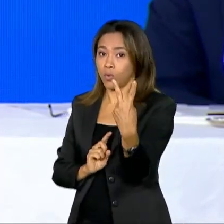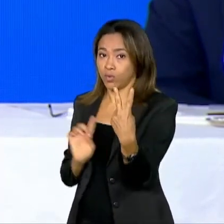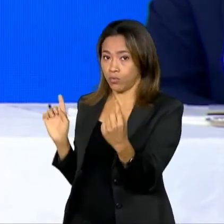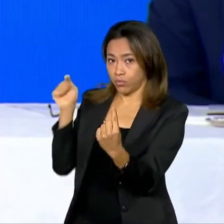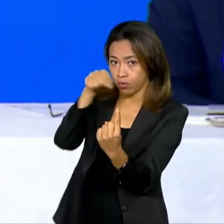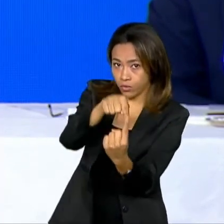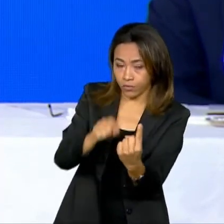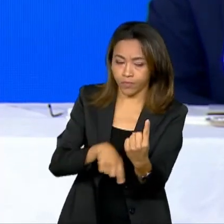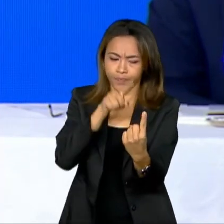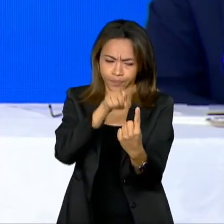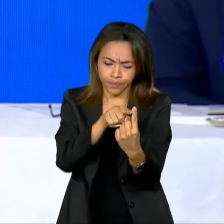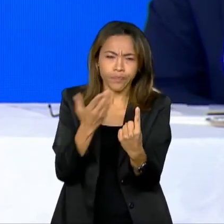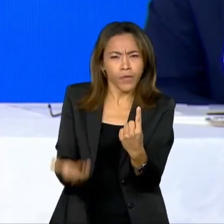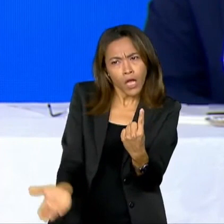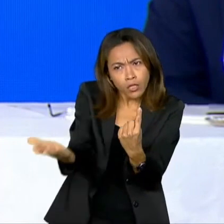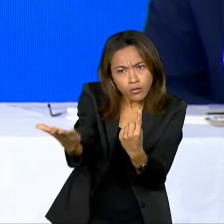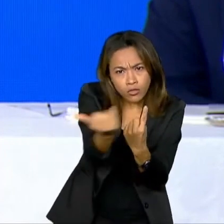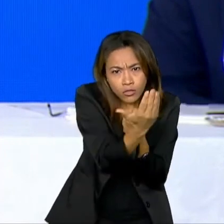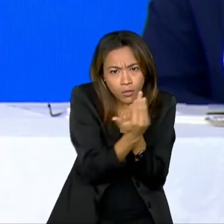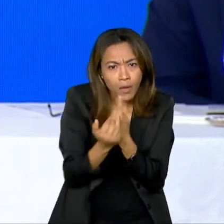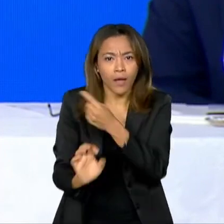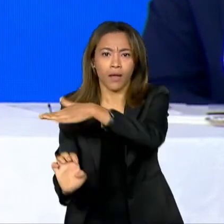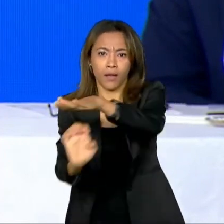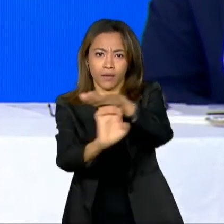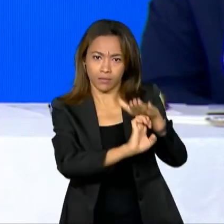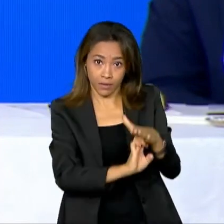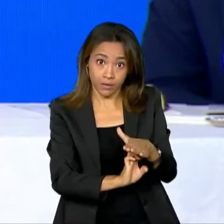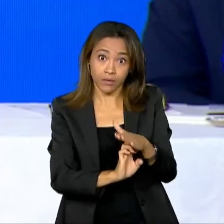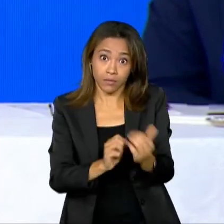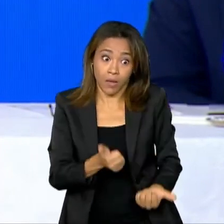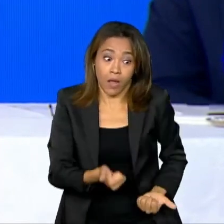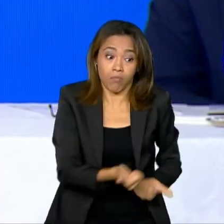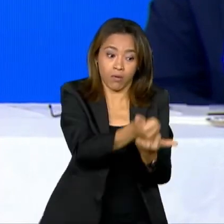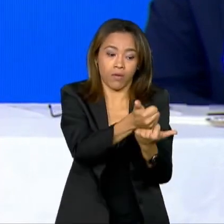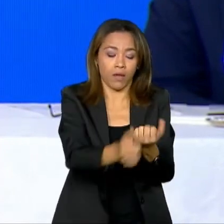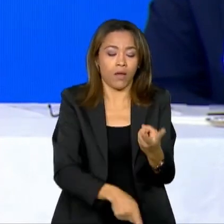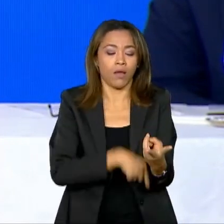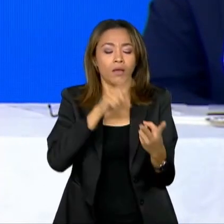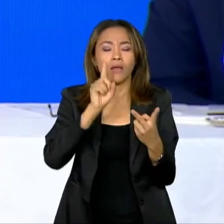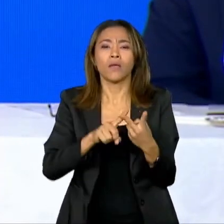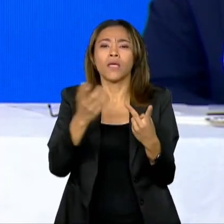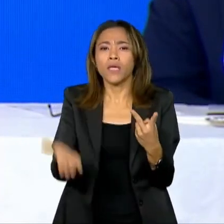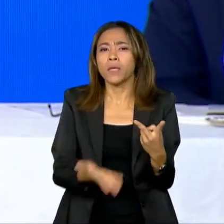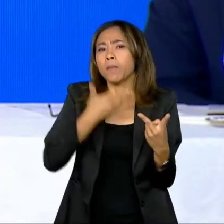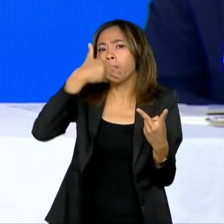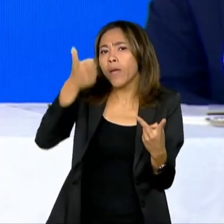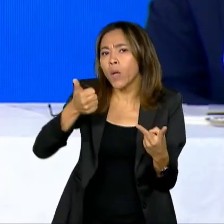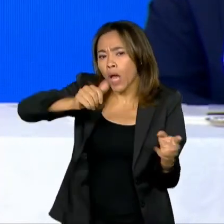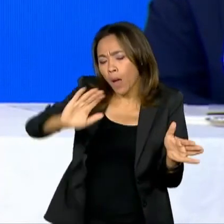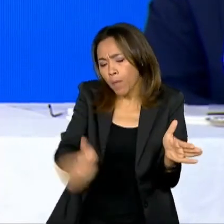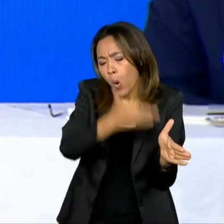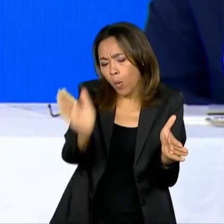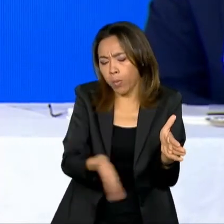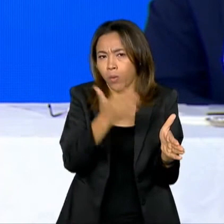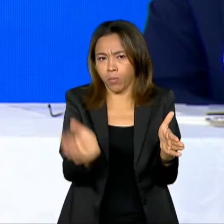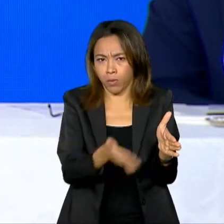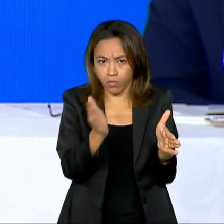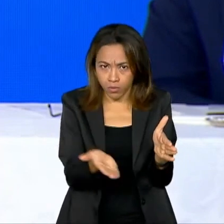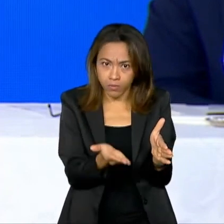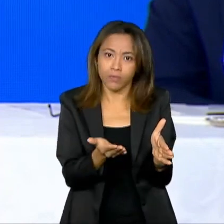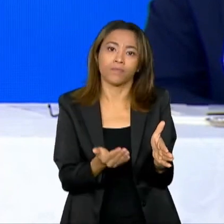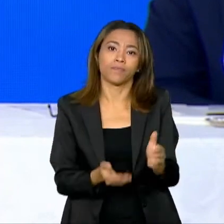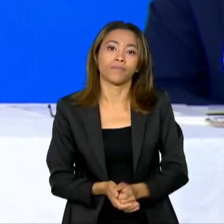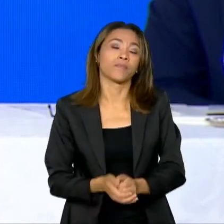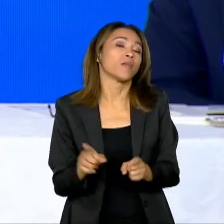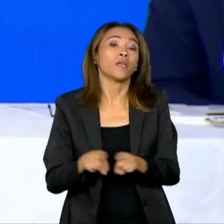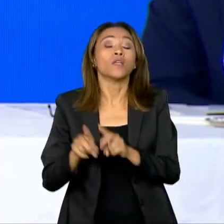mais investimento e melhorar a produtividade. Além da depreciação